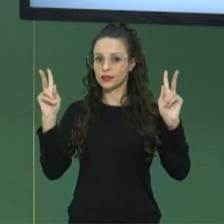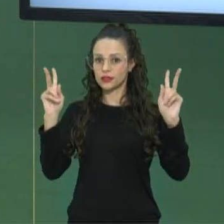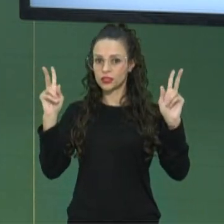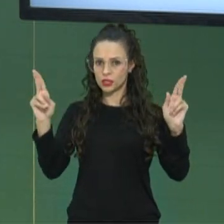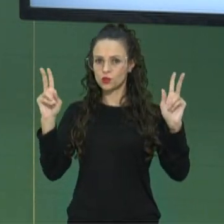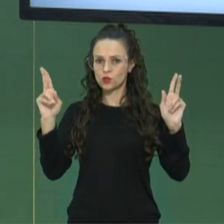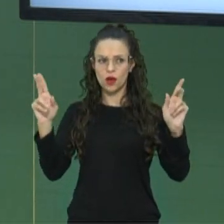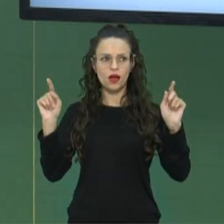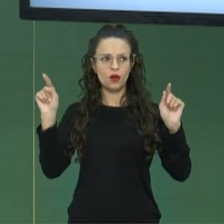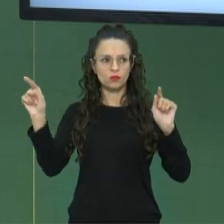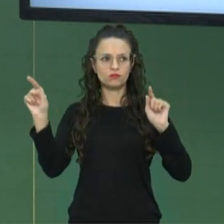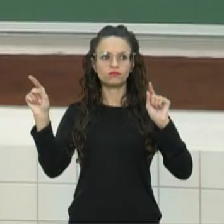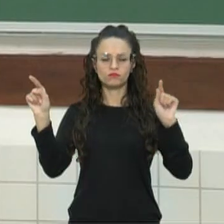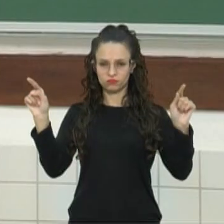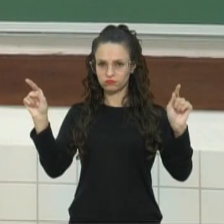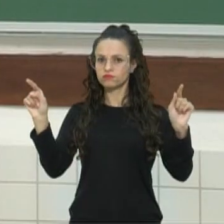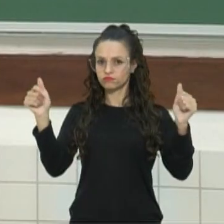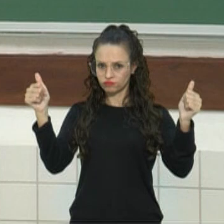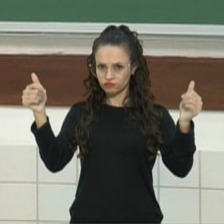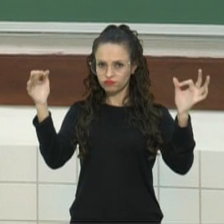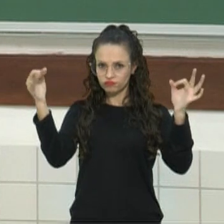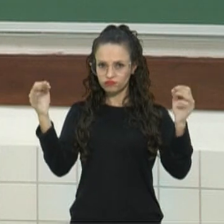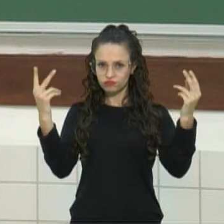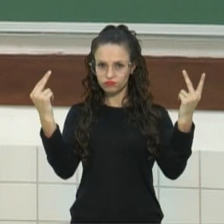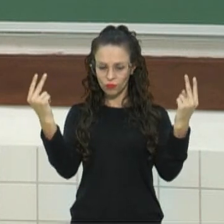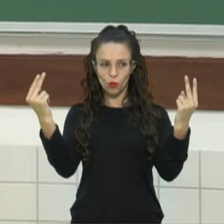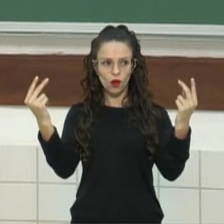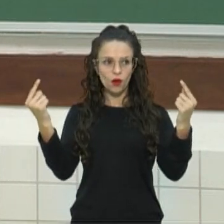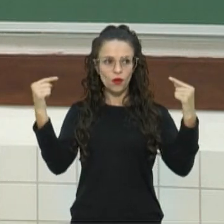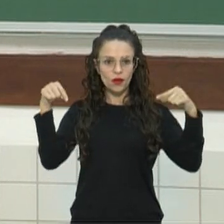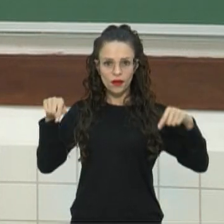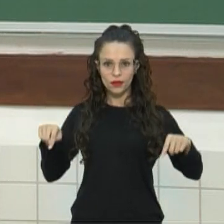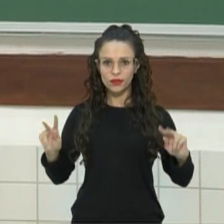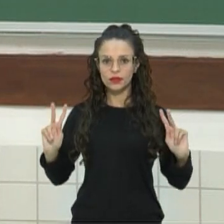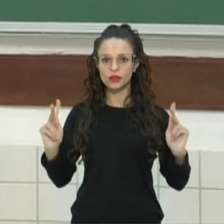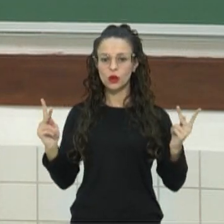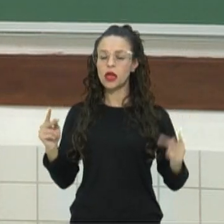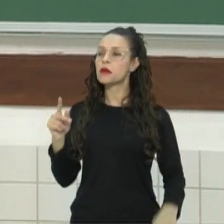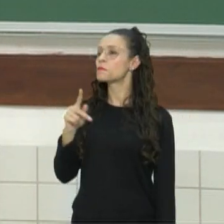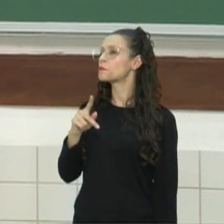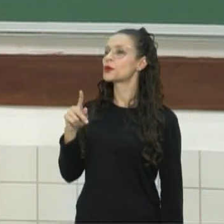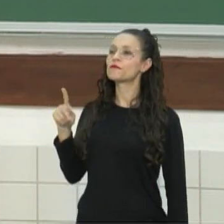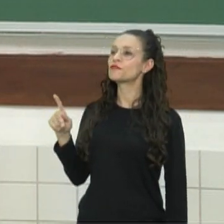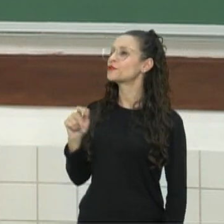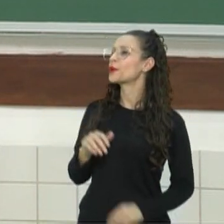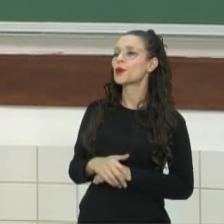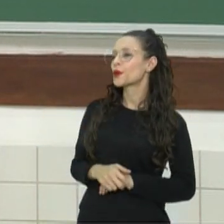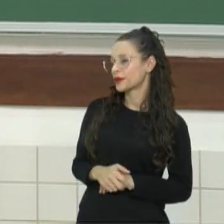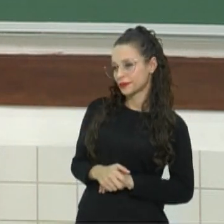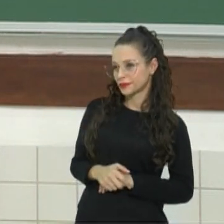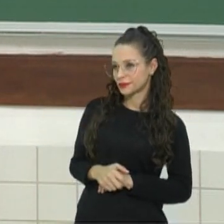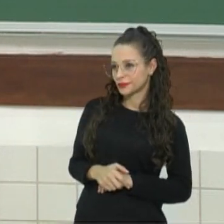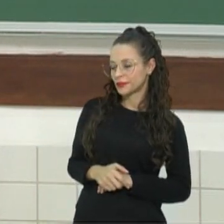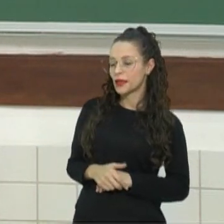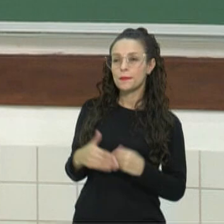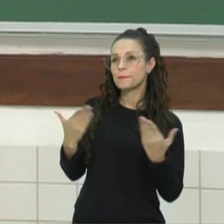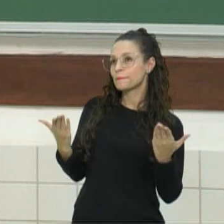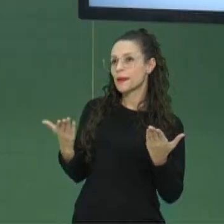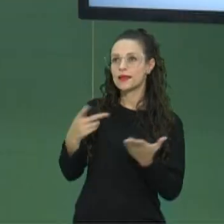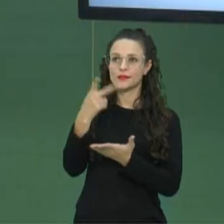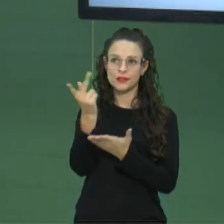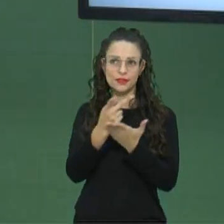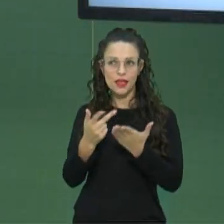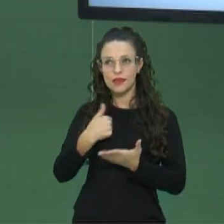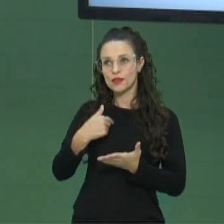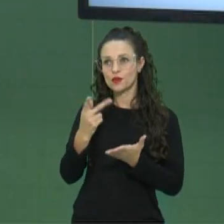mesmo lado, né? Metil para o lado de cima, hidrogênio para o lado de baixo. Professor! Mas quando eu fui